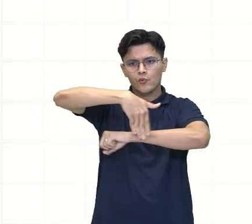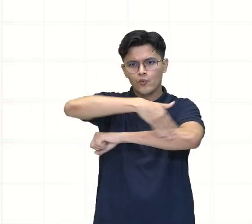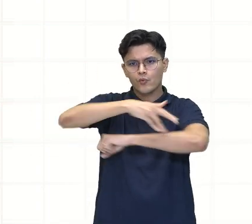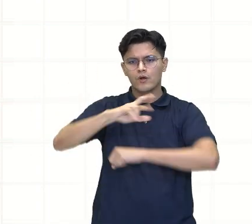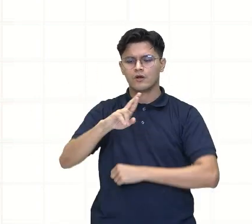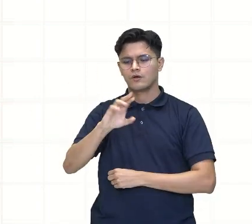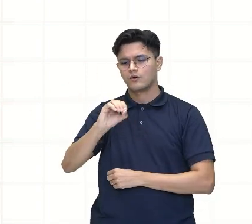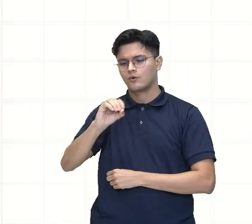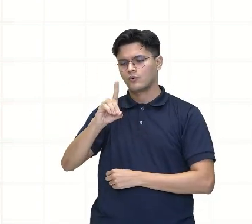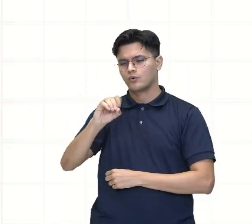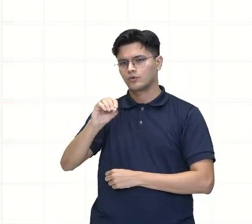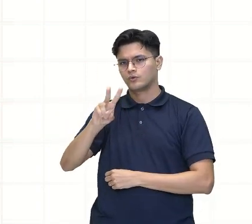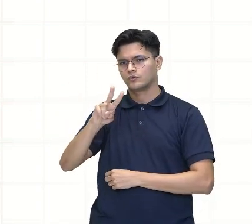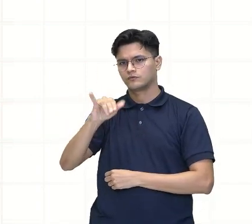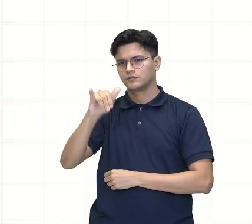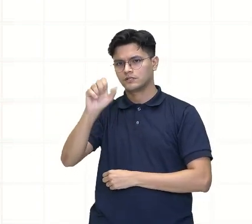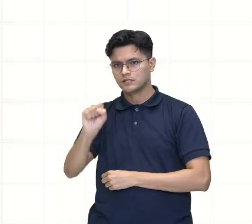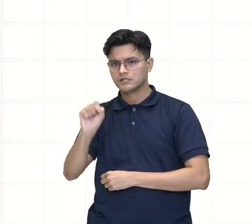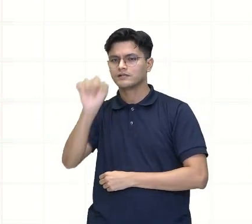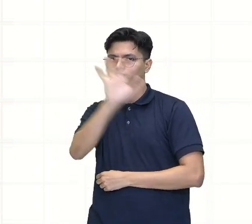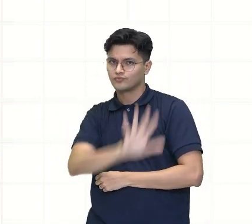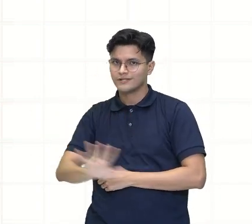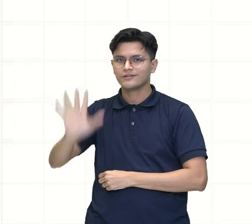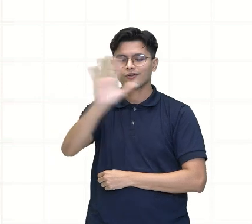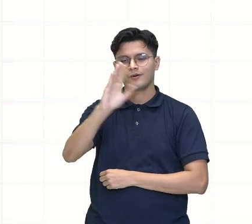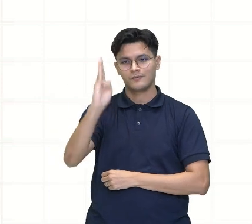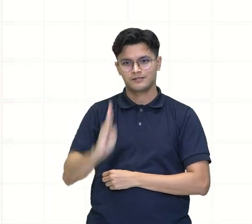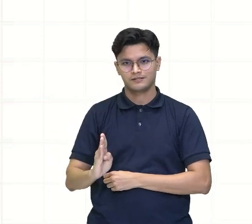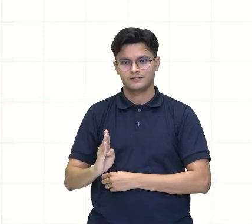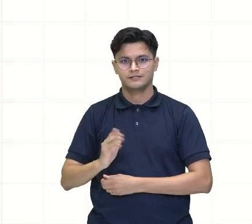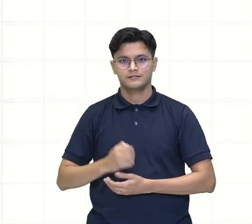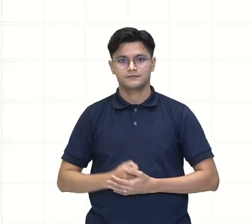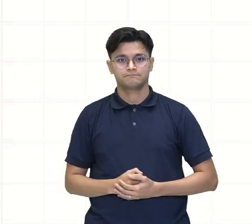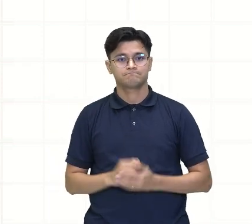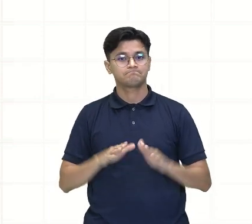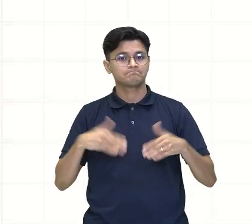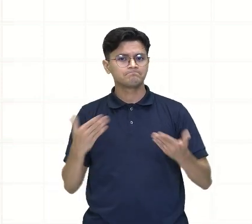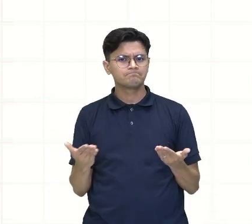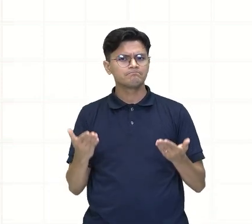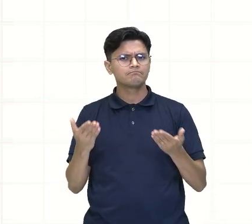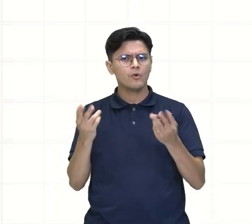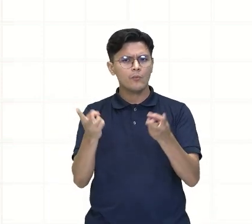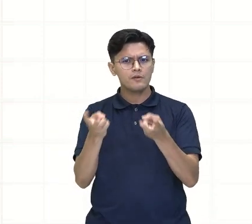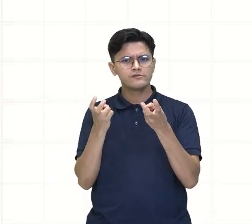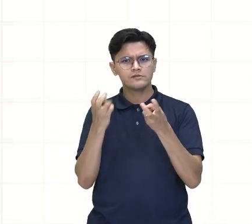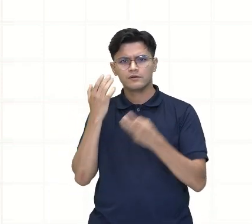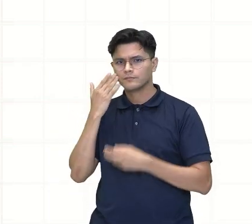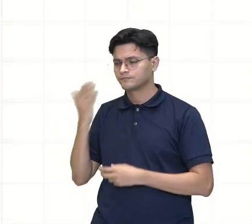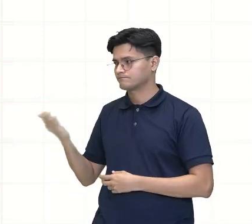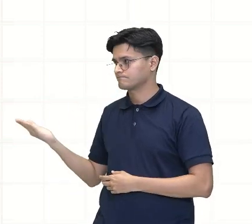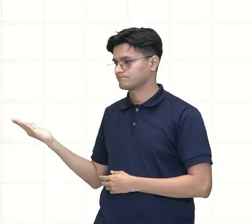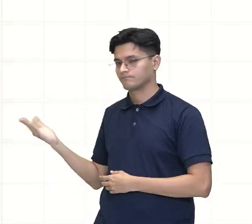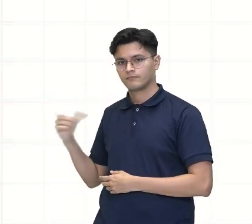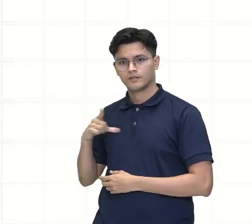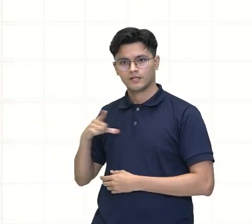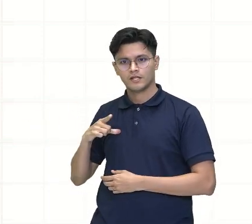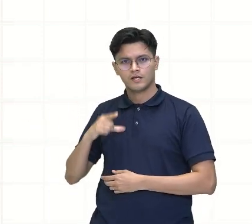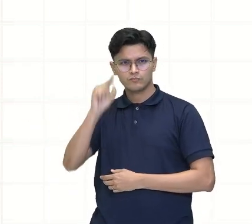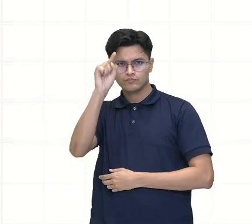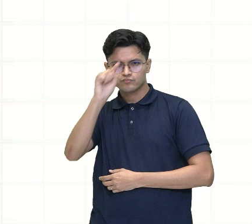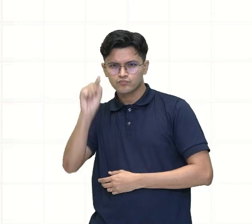no território brasileiro, tá bom? E aí a gente observa, né, cada uma das rodovias,